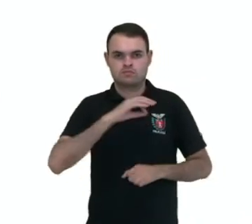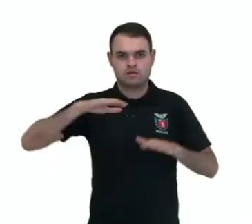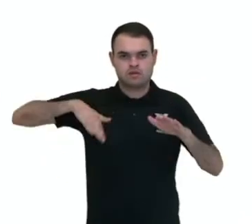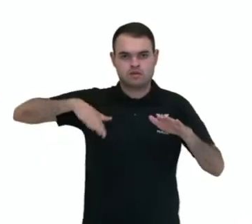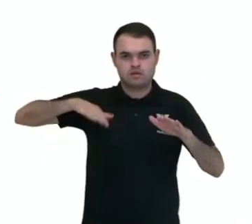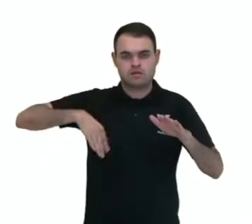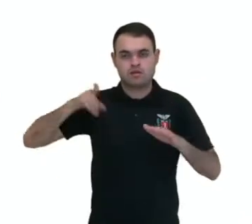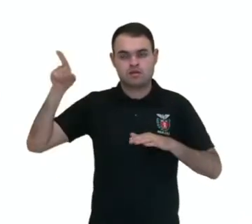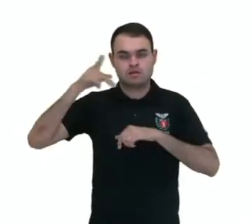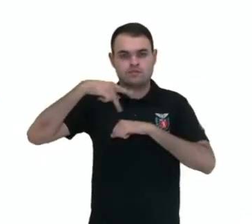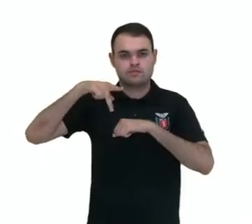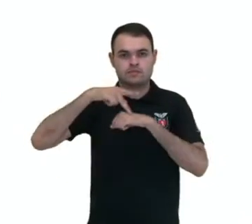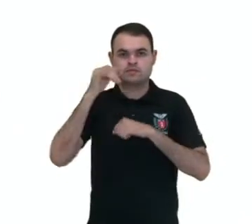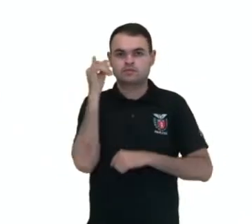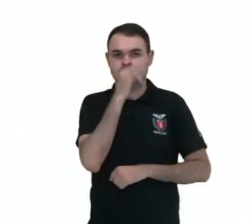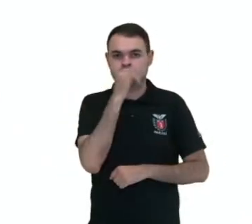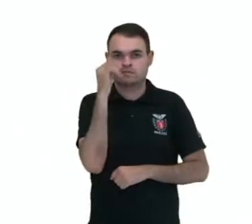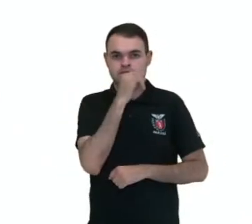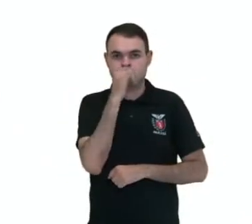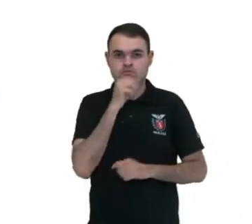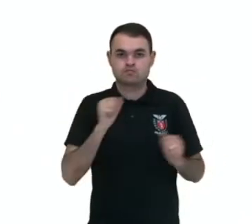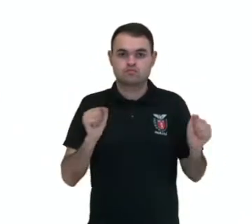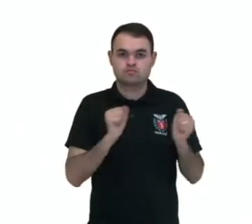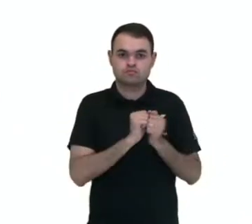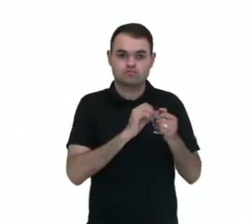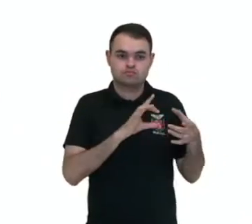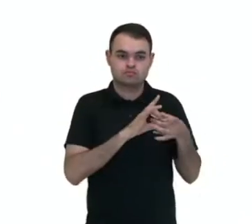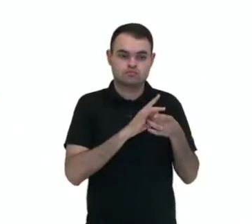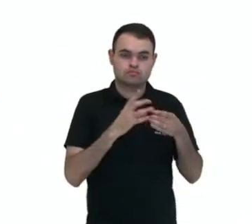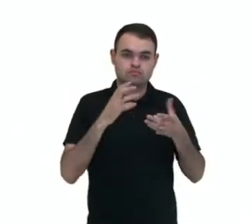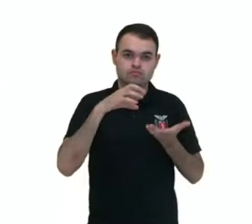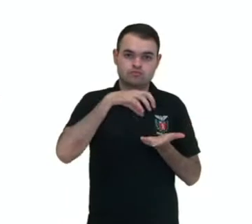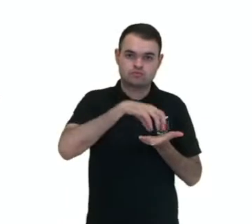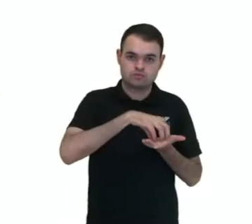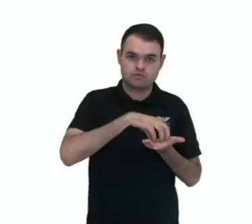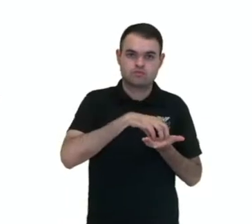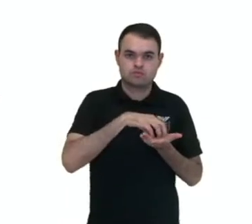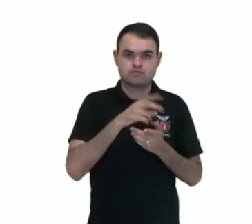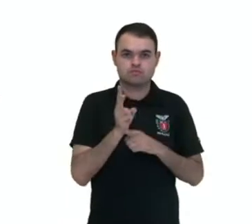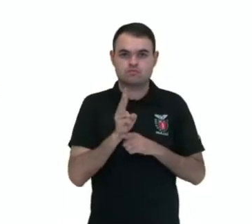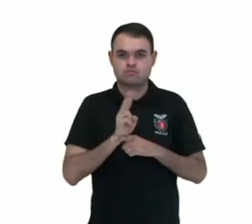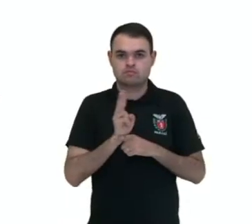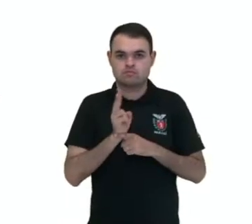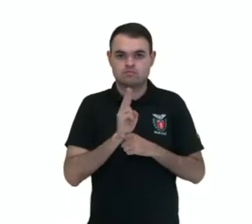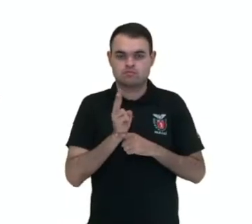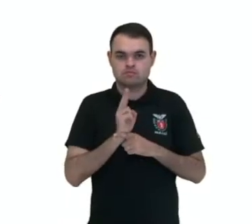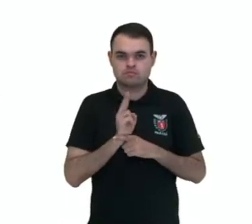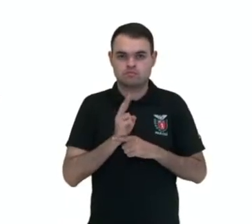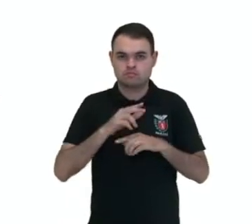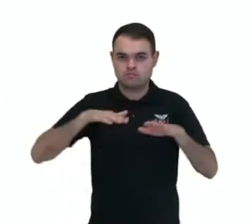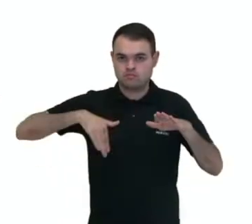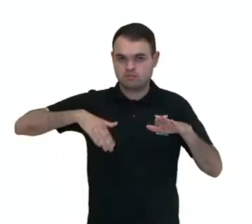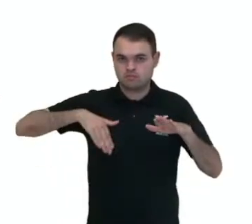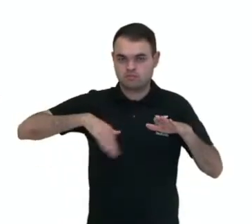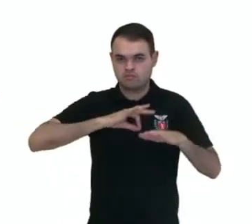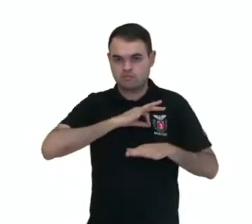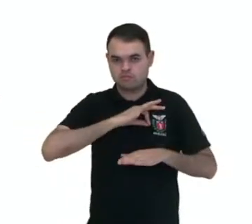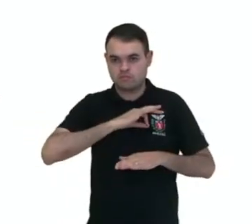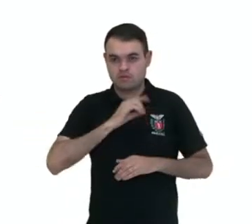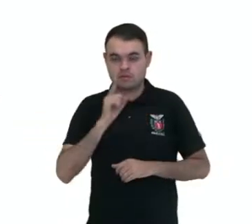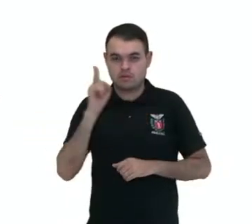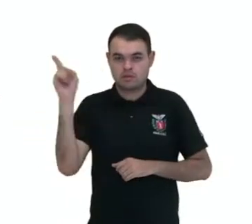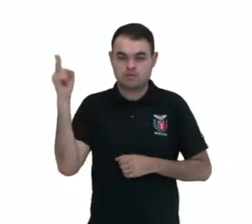operações aconteceram em coordenação com a Central Operacional da Guarda Litorânea em Roma, dependente do Ministério